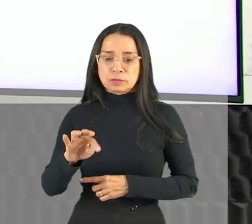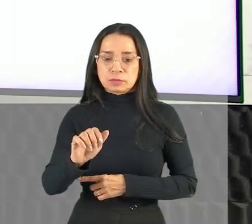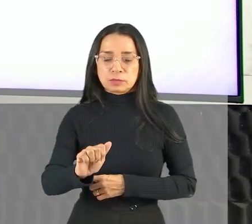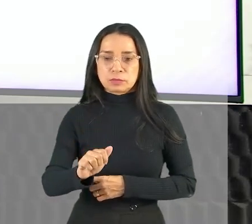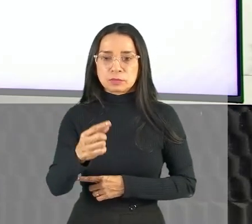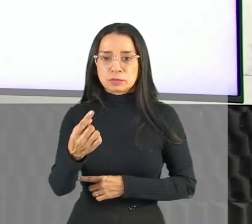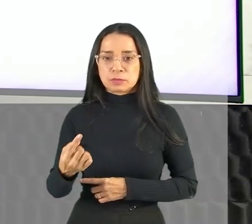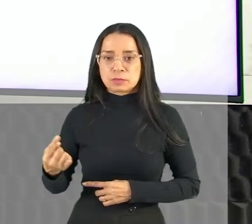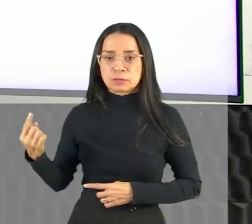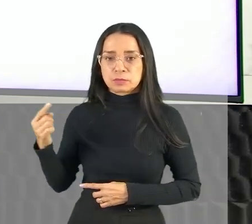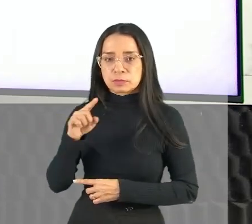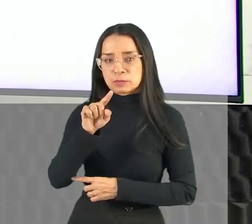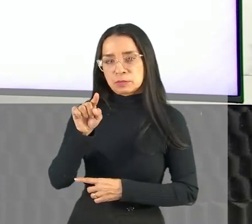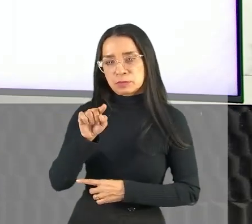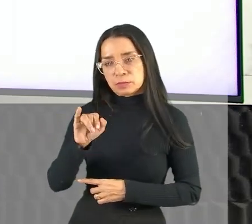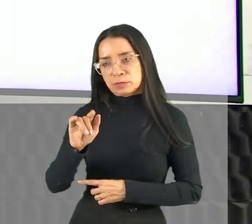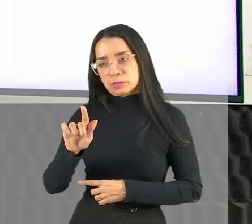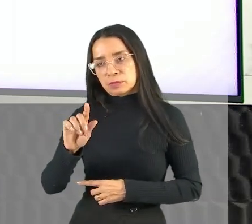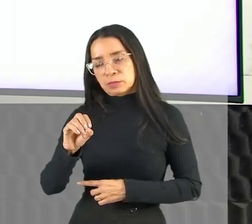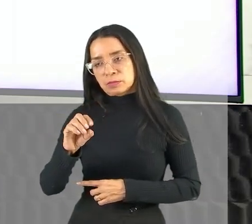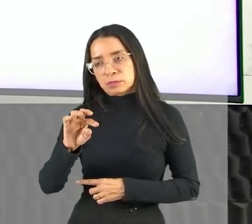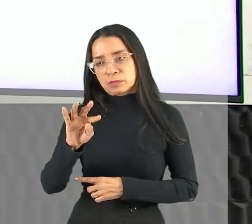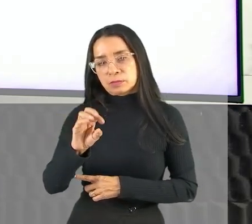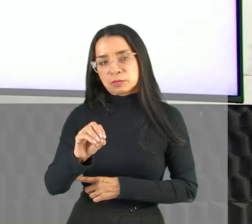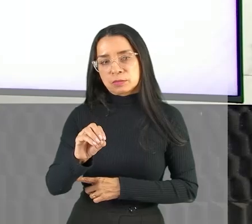O zigoto aqui, ó.